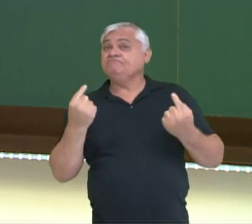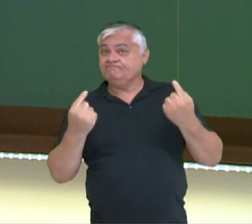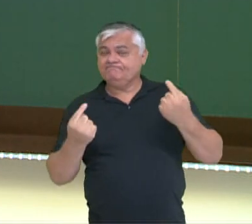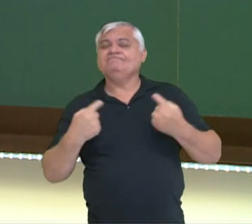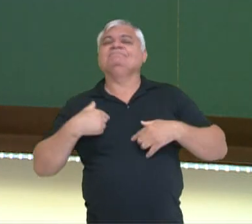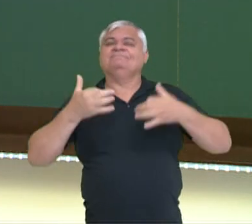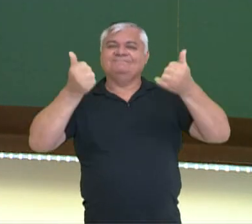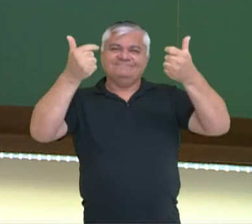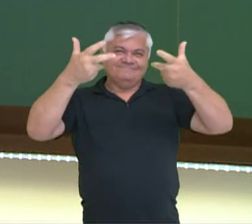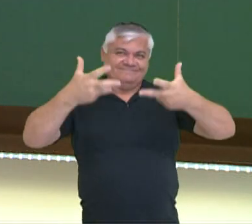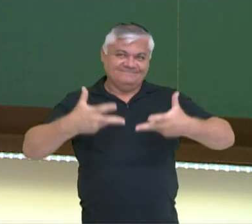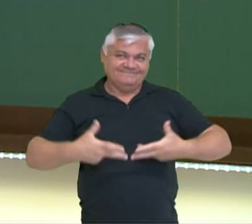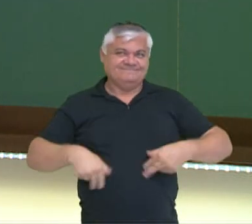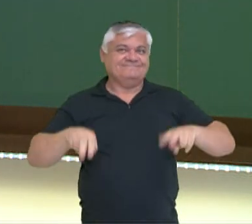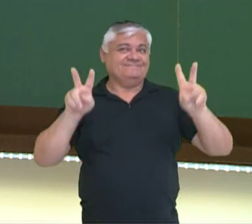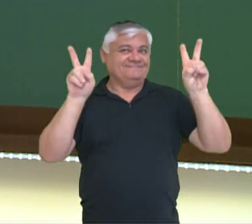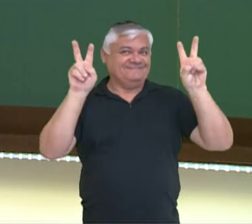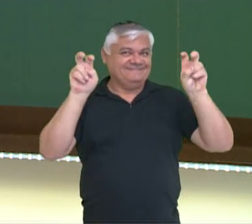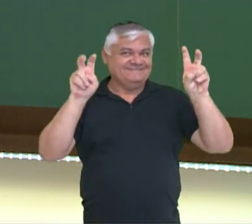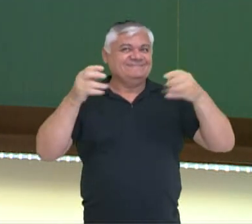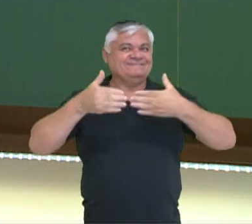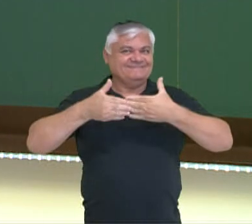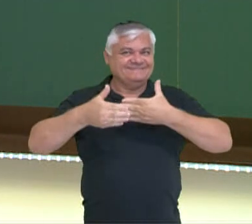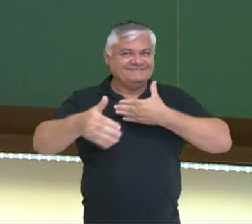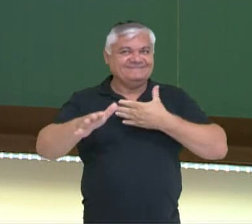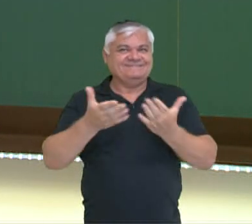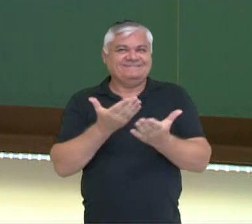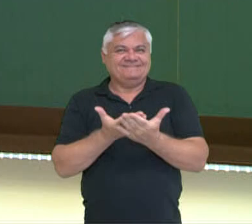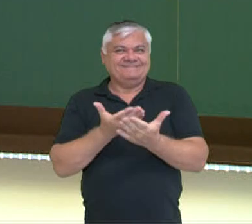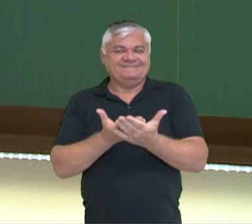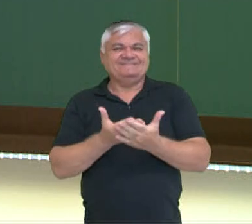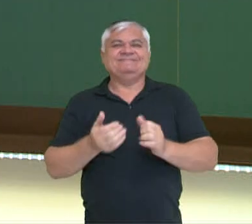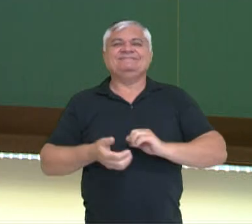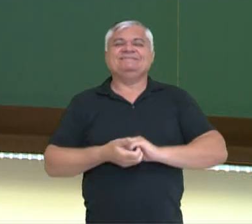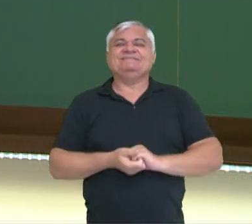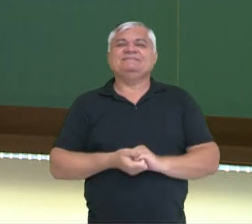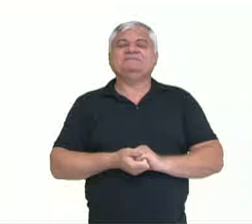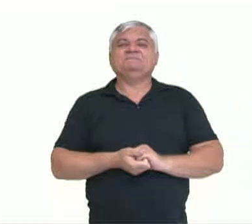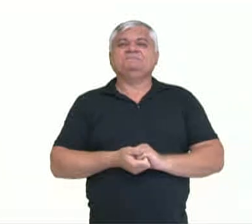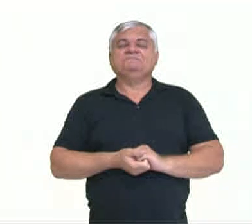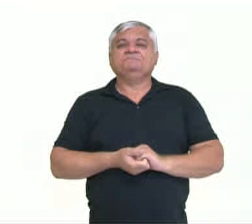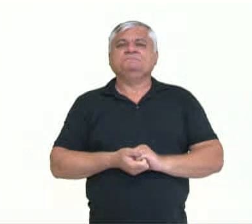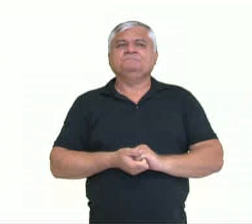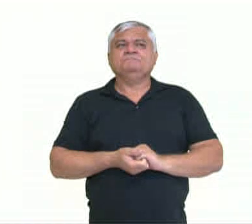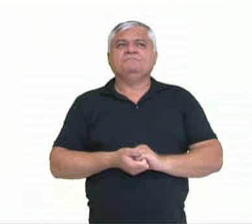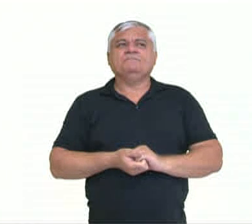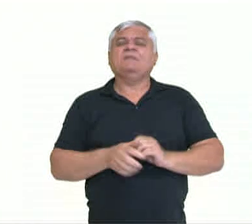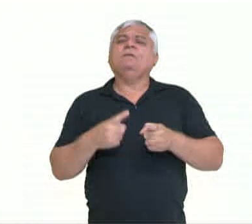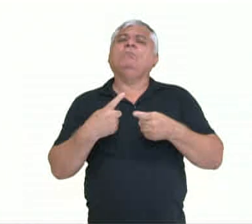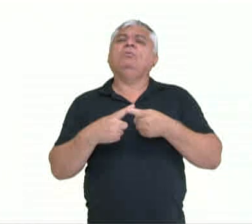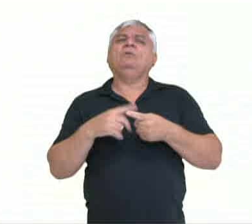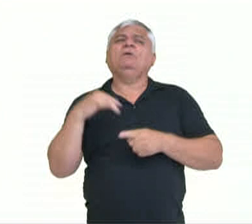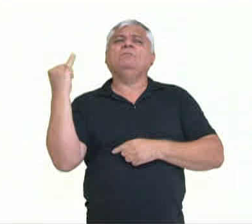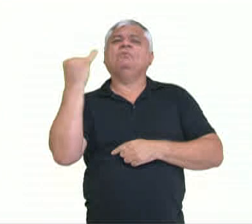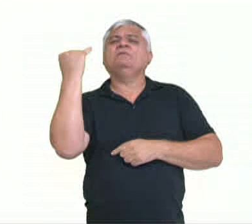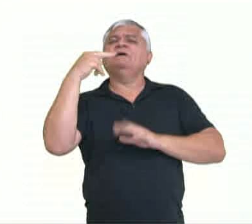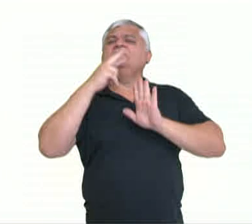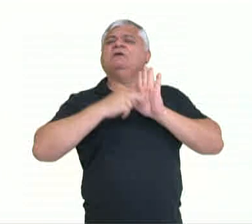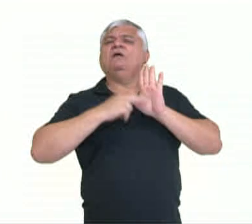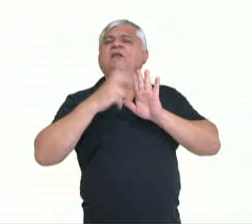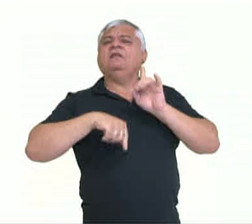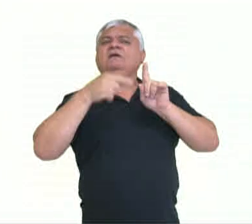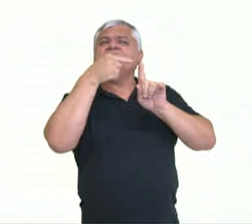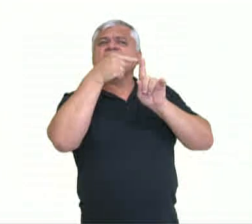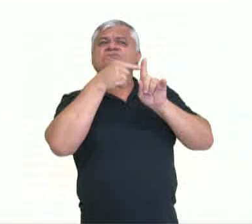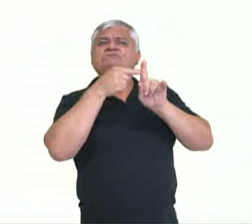respeito disso agora na sequência da nossa aula. Então, por que é importante ler este